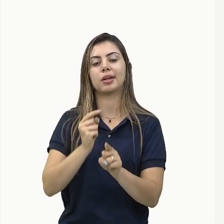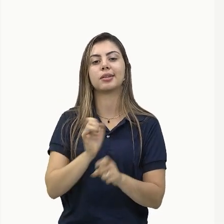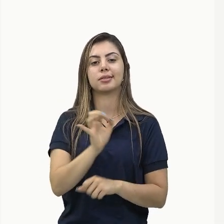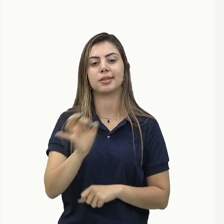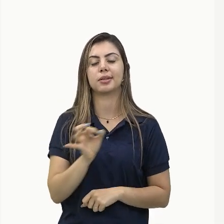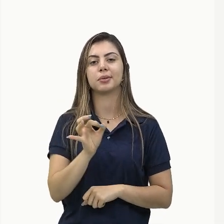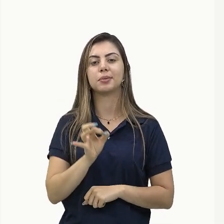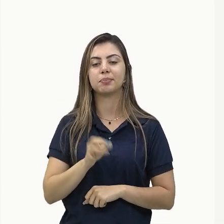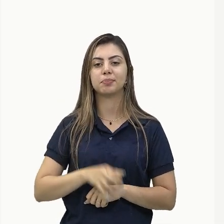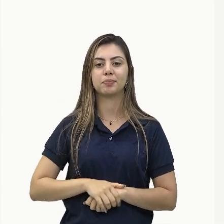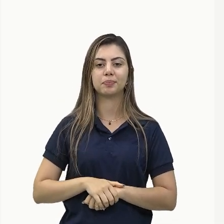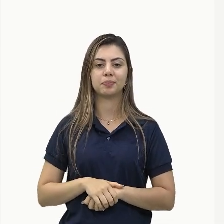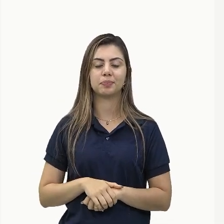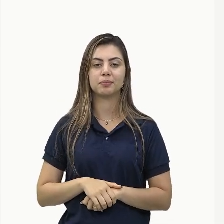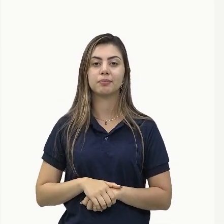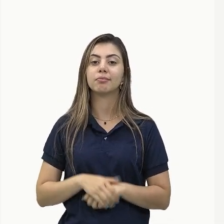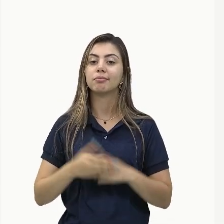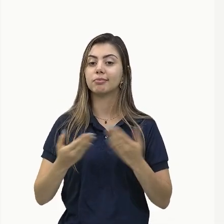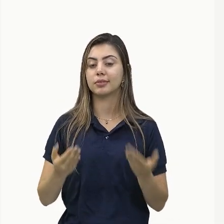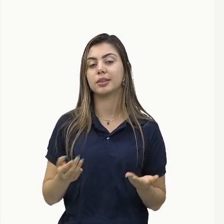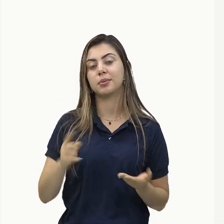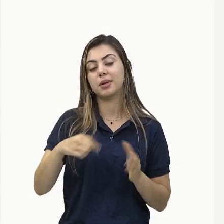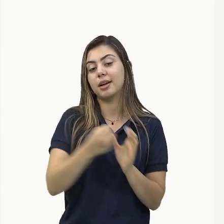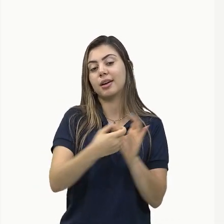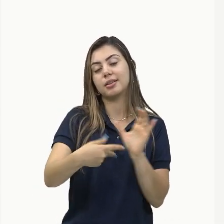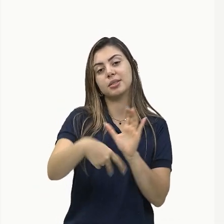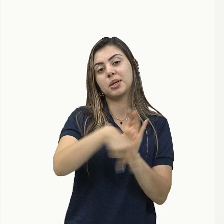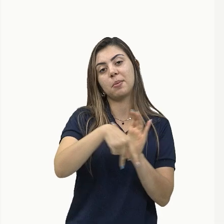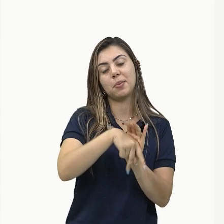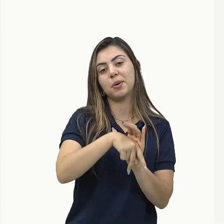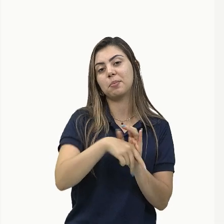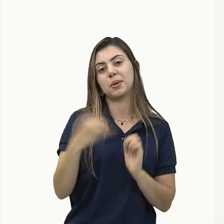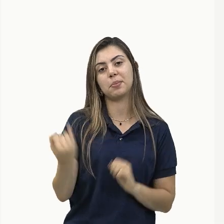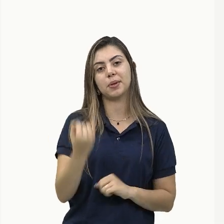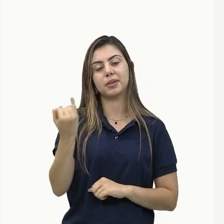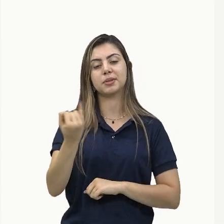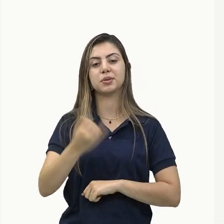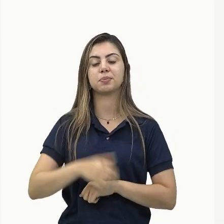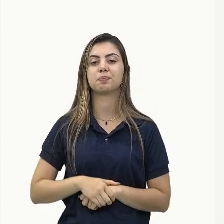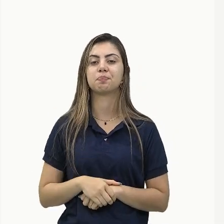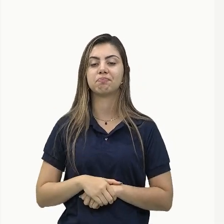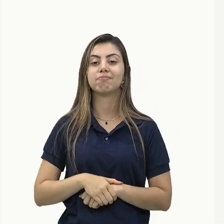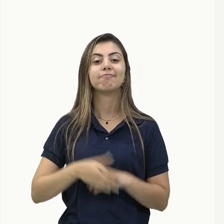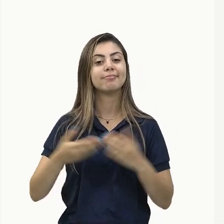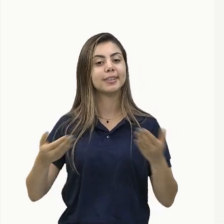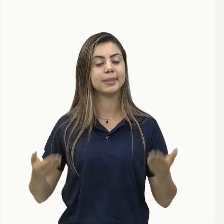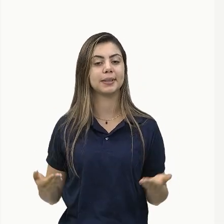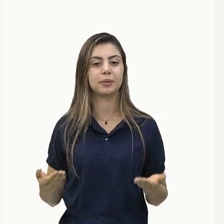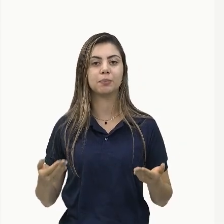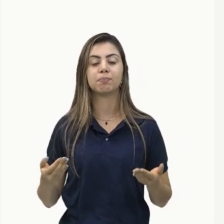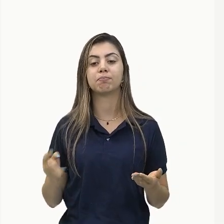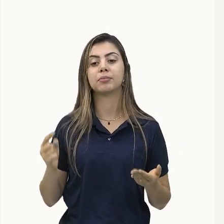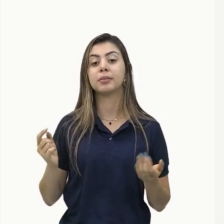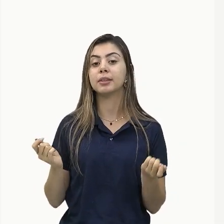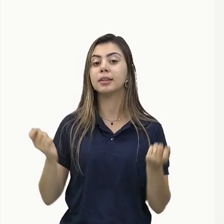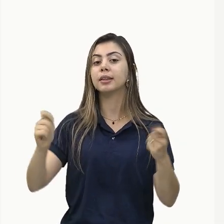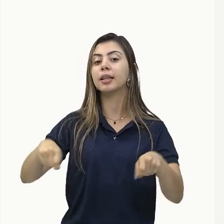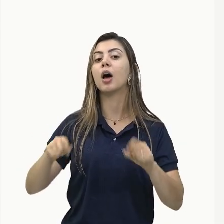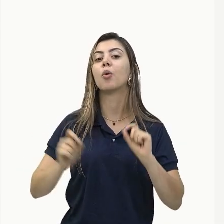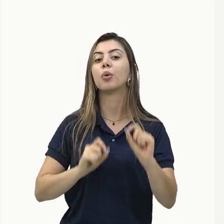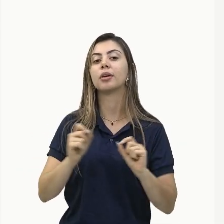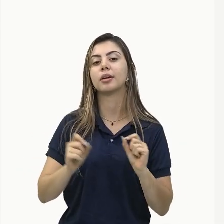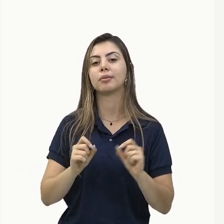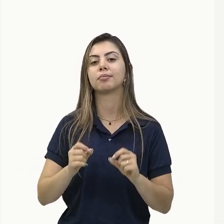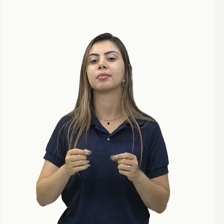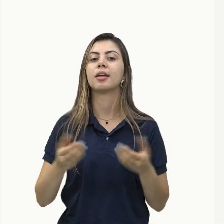resistores, tá certo, pessoal? E aí são as características importantes do circuito. Com isso, gente, vai ser possível a